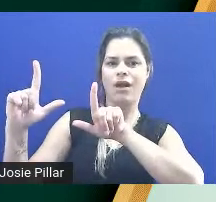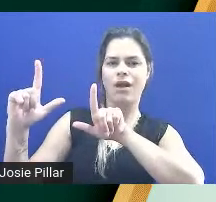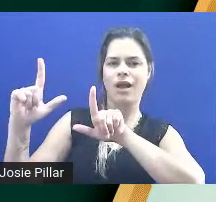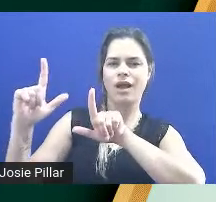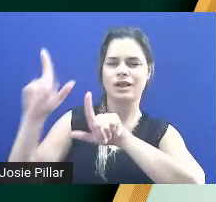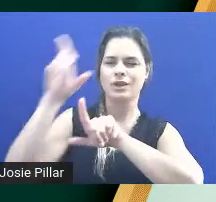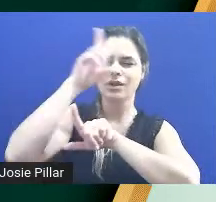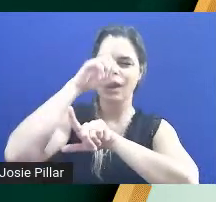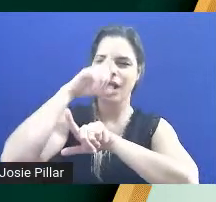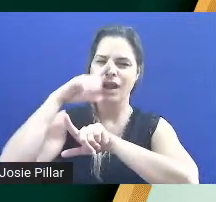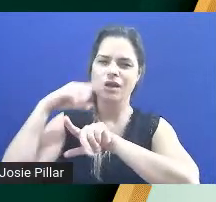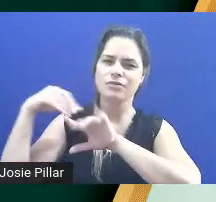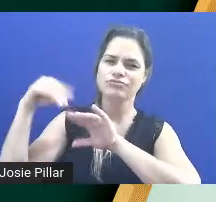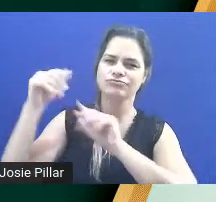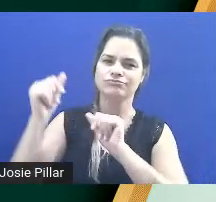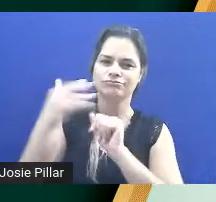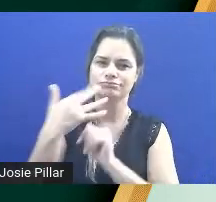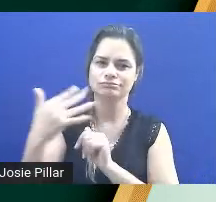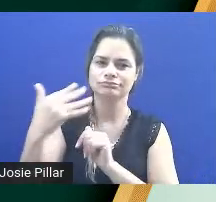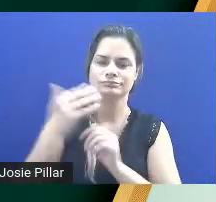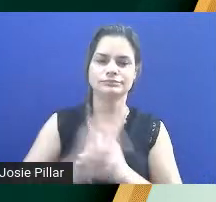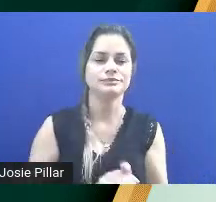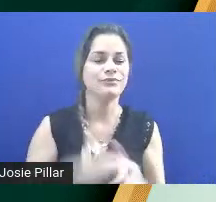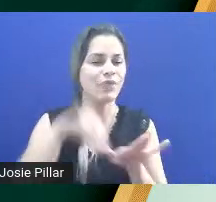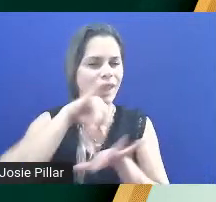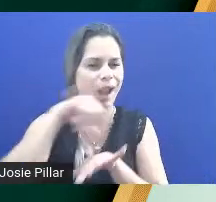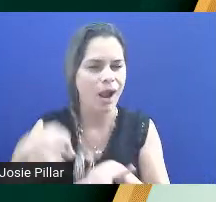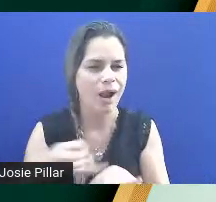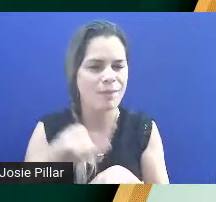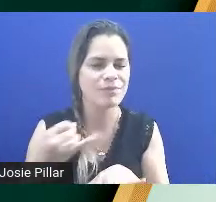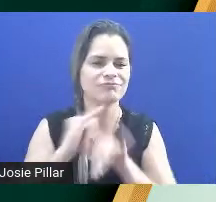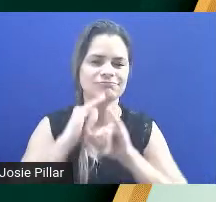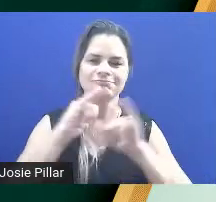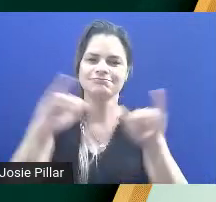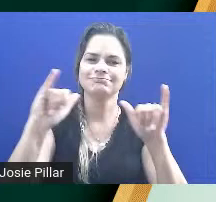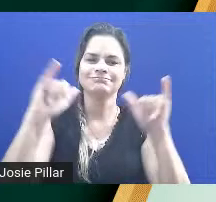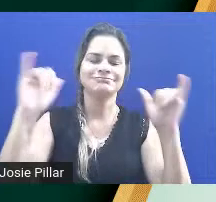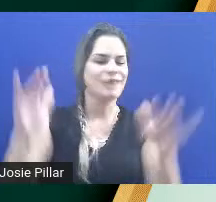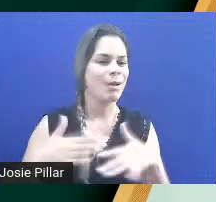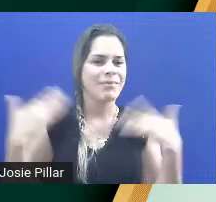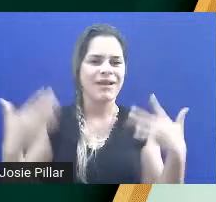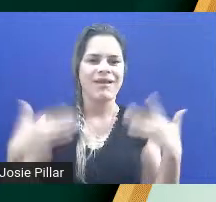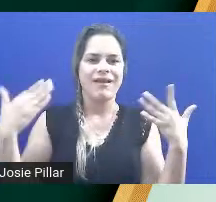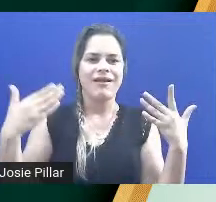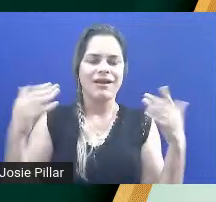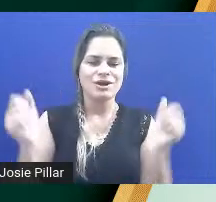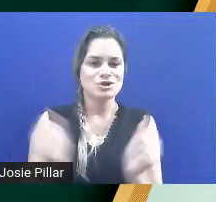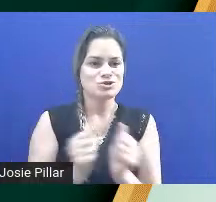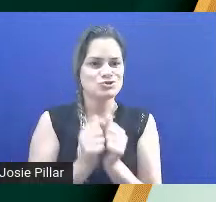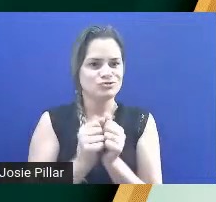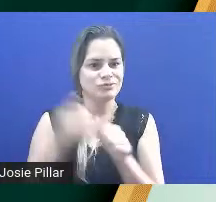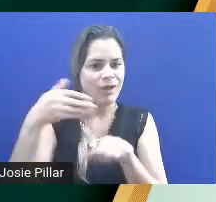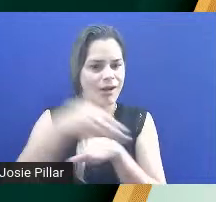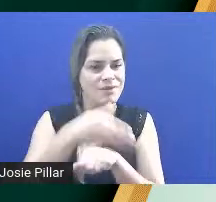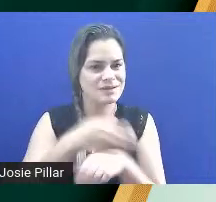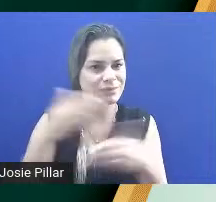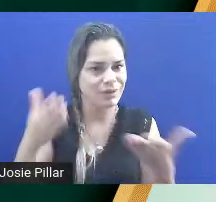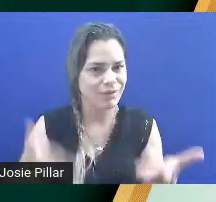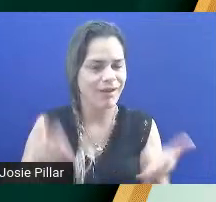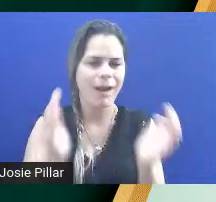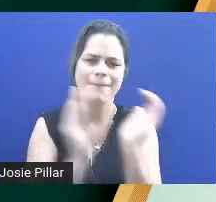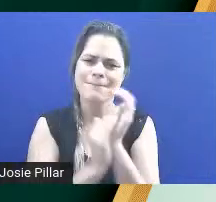amarelados. Gostaria de aproveitar, de dizer que é uma grande alegria de estar aqui, poder